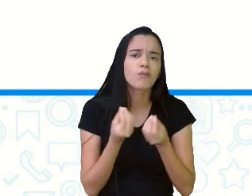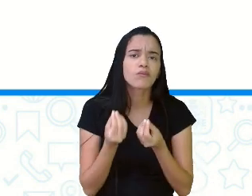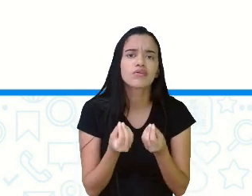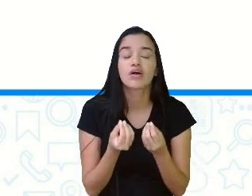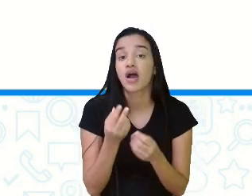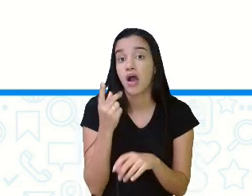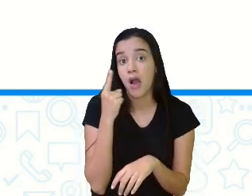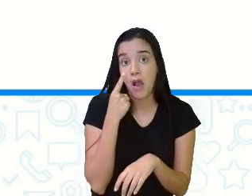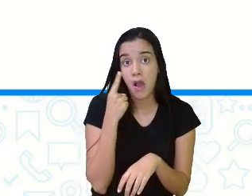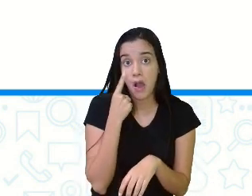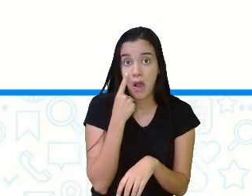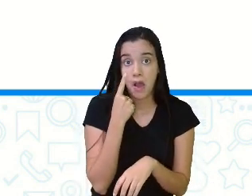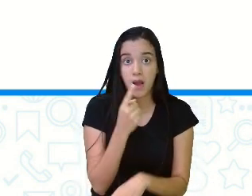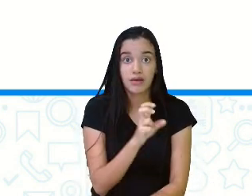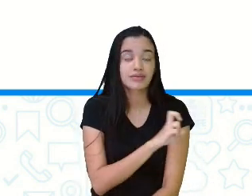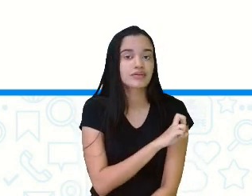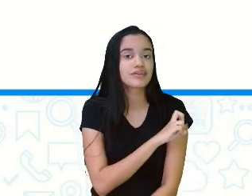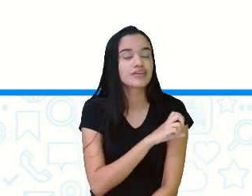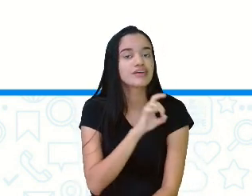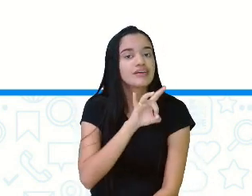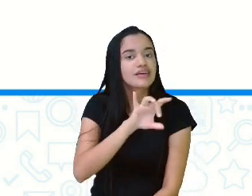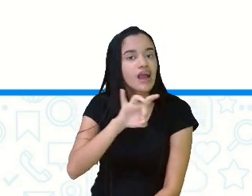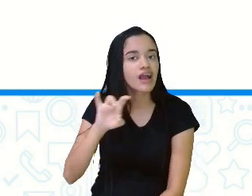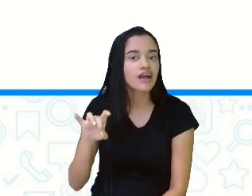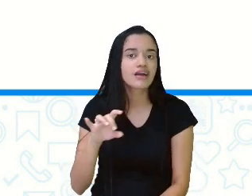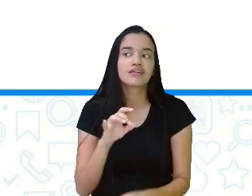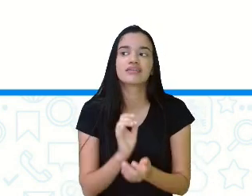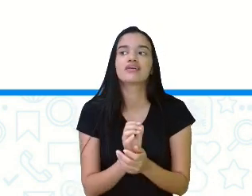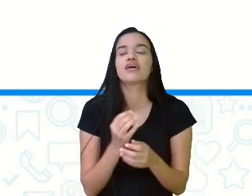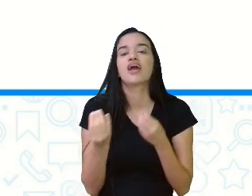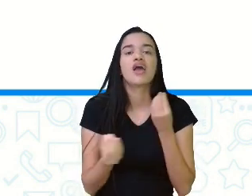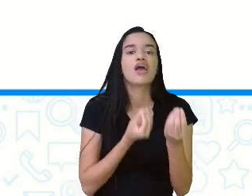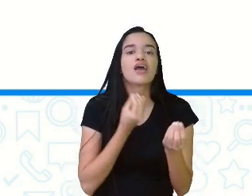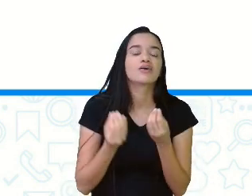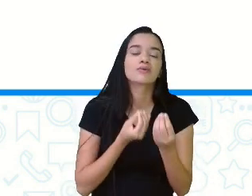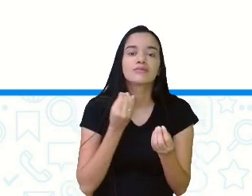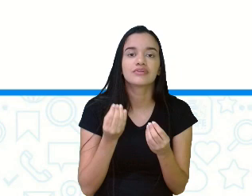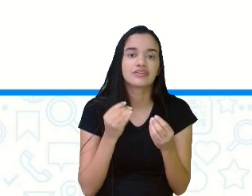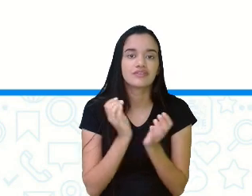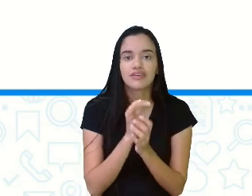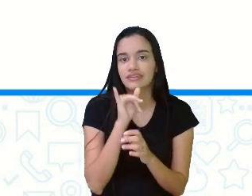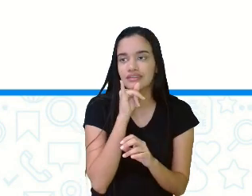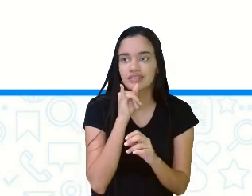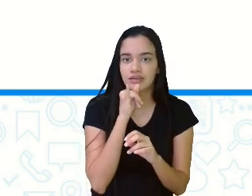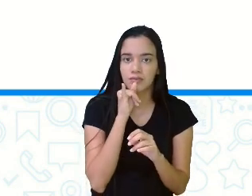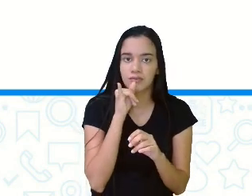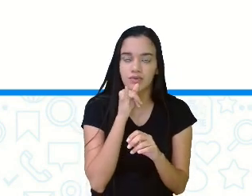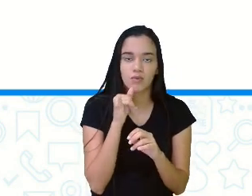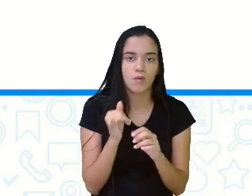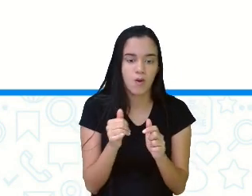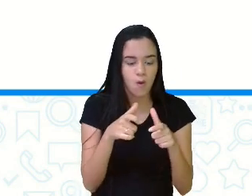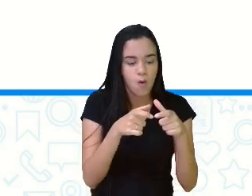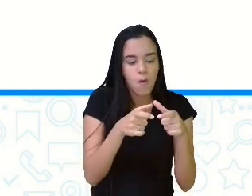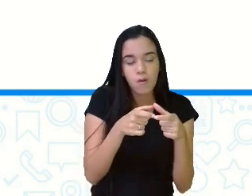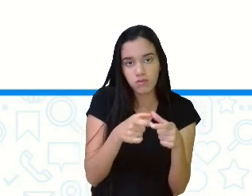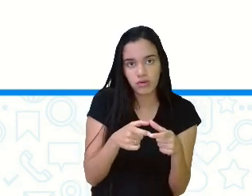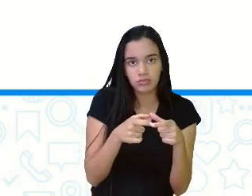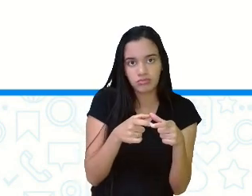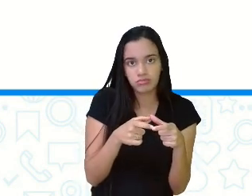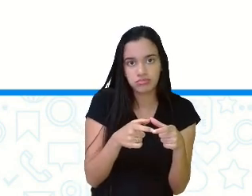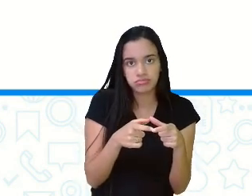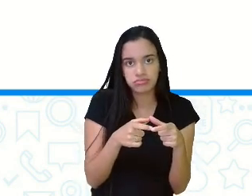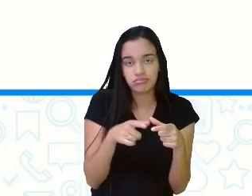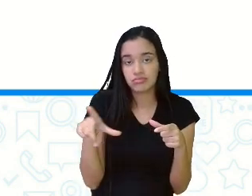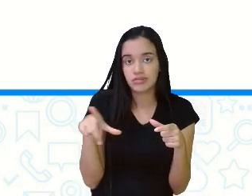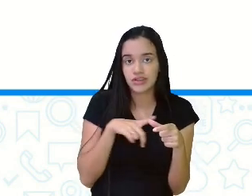quinto ano. Cada brigadeiro desse é como se tivesse uma caixinha. Como se fosse uma caixinha